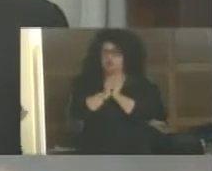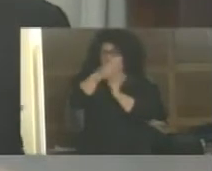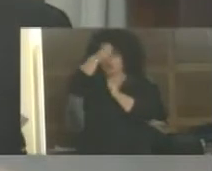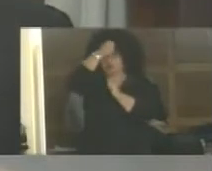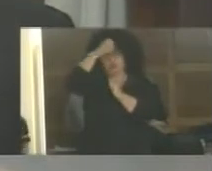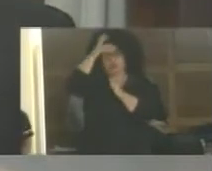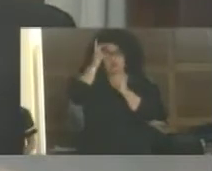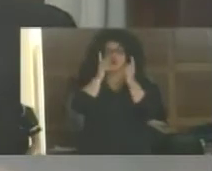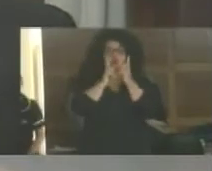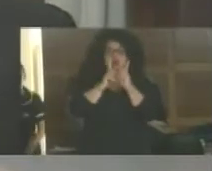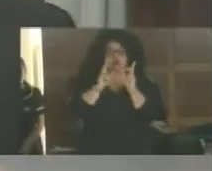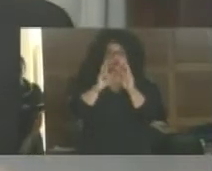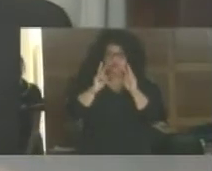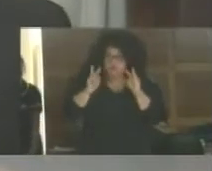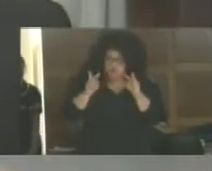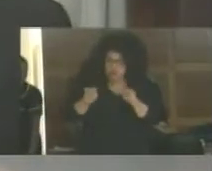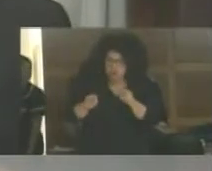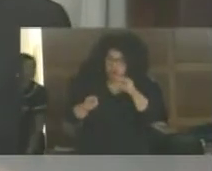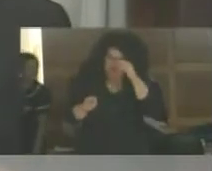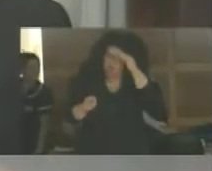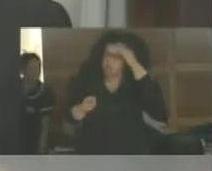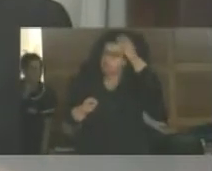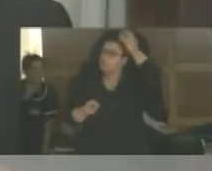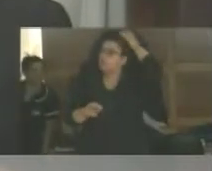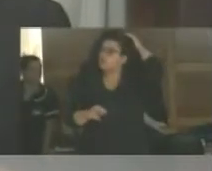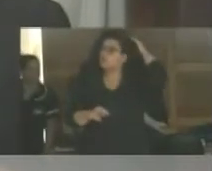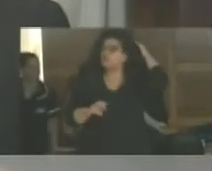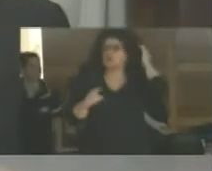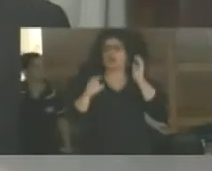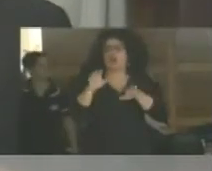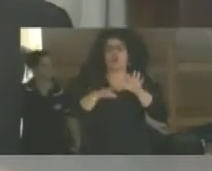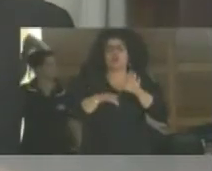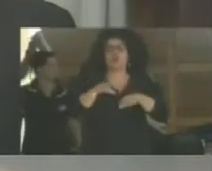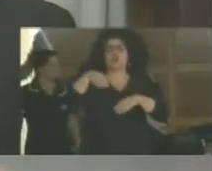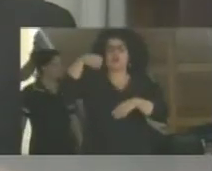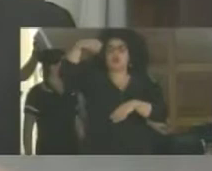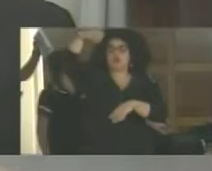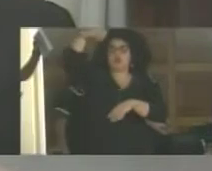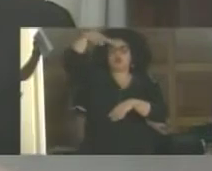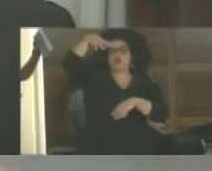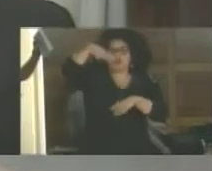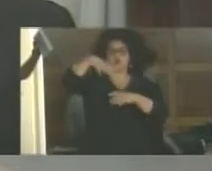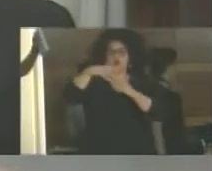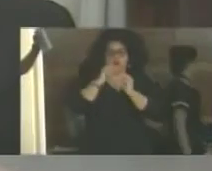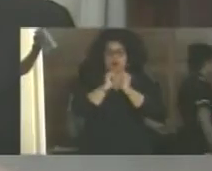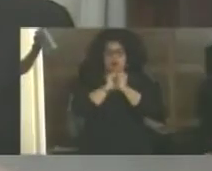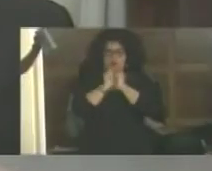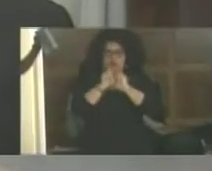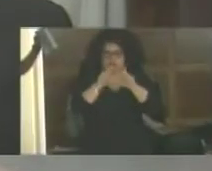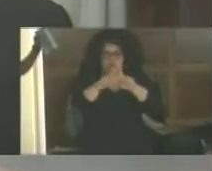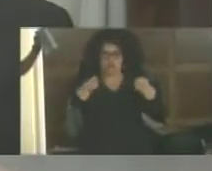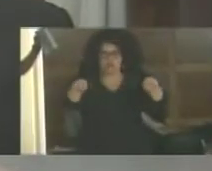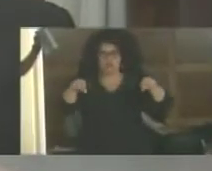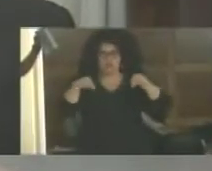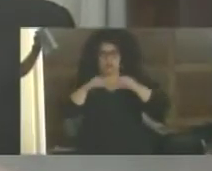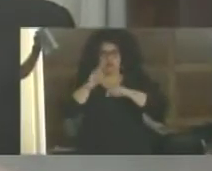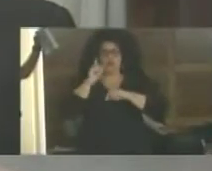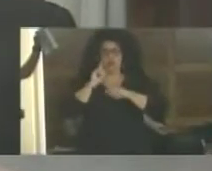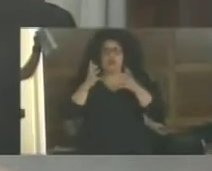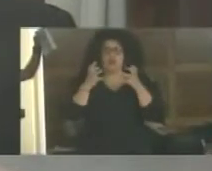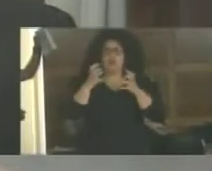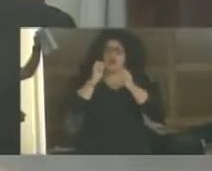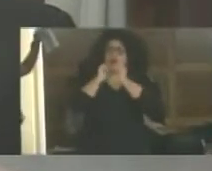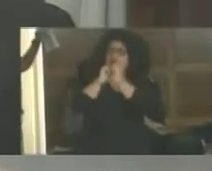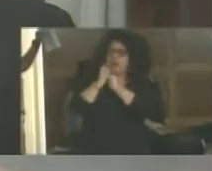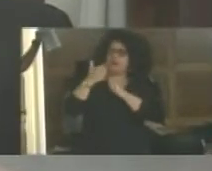a sua rua. Às vezes uma lâmpada de um campo está queimada, de um refletor, ninguém sabe. As pessoas querem jogar bola, querem